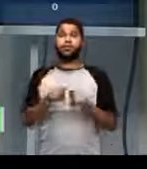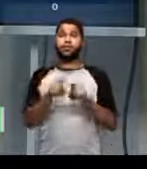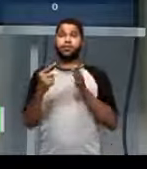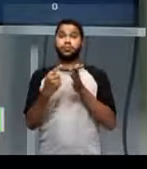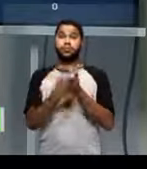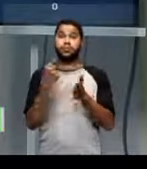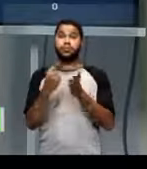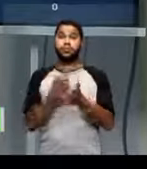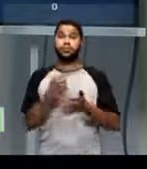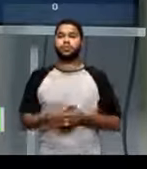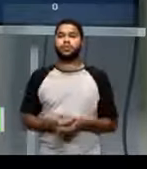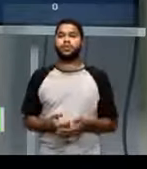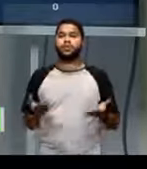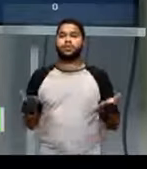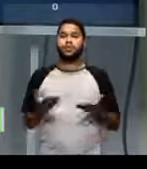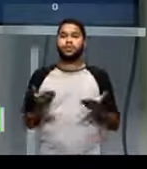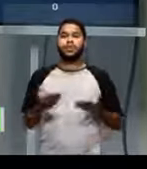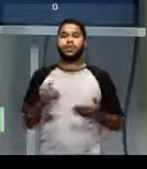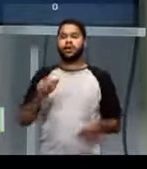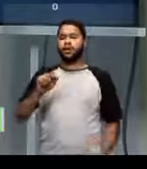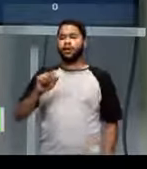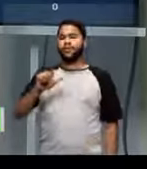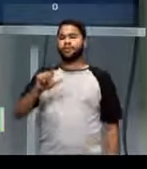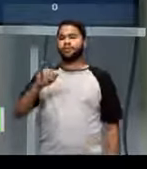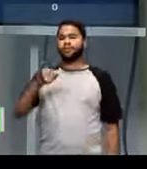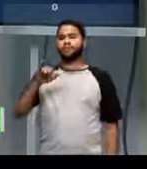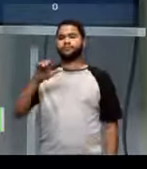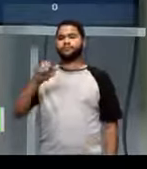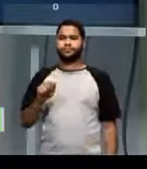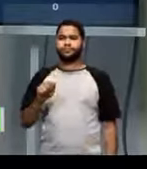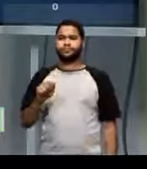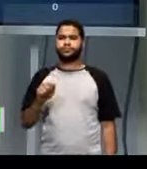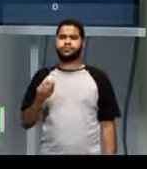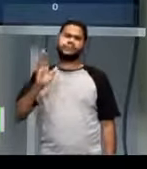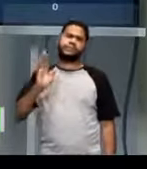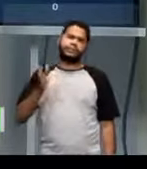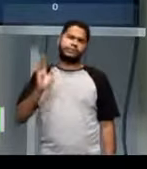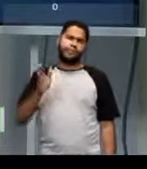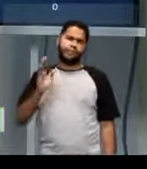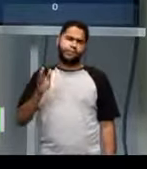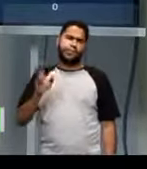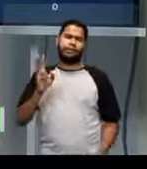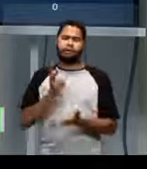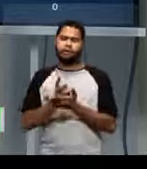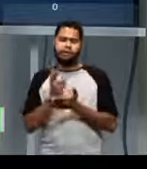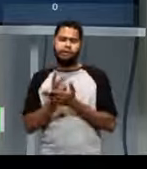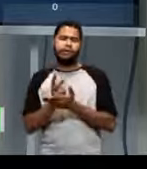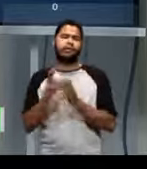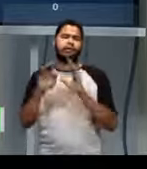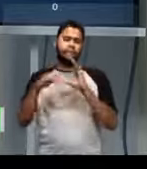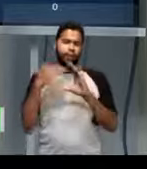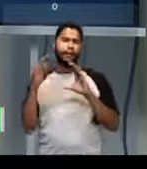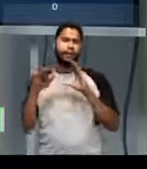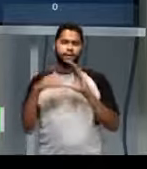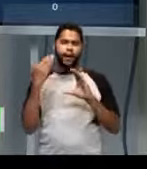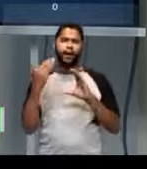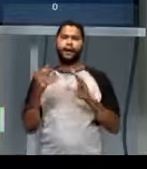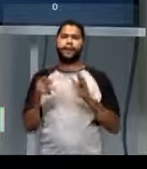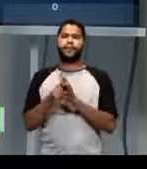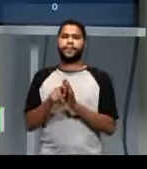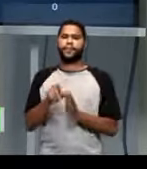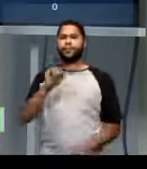questões aqui para nós. E agora é da Alicia, que está participando conosco aqui, já é uma aluna bem conhecida aqui nossa. Ela é do